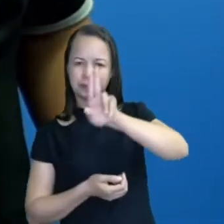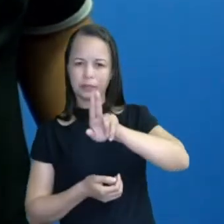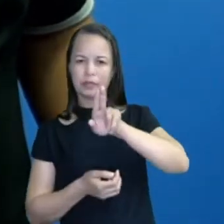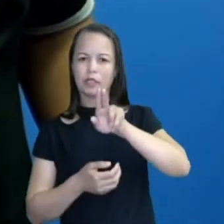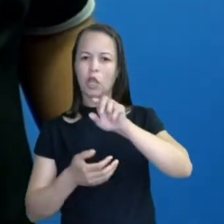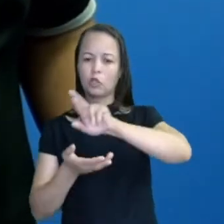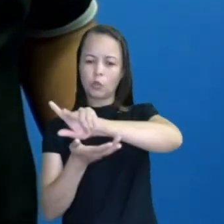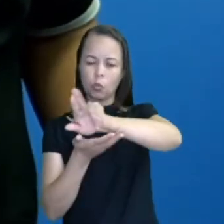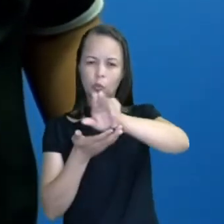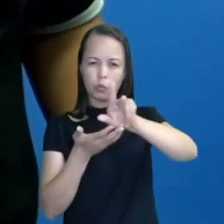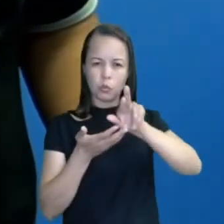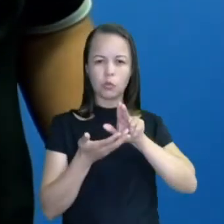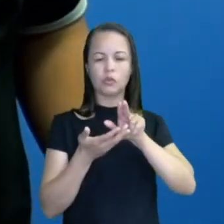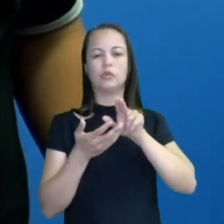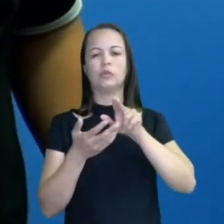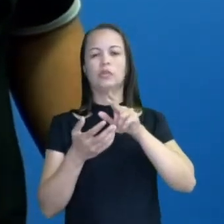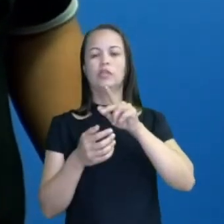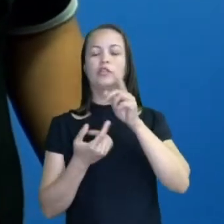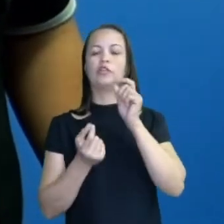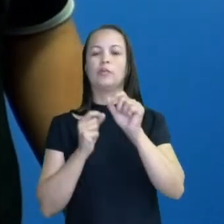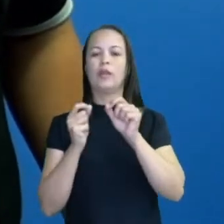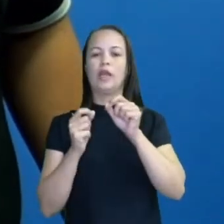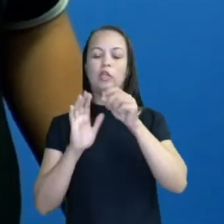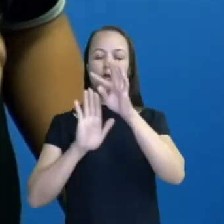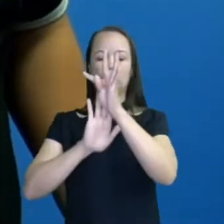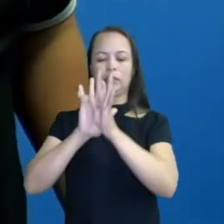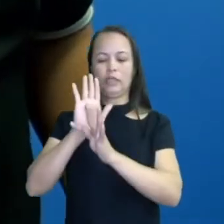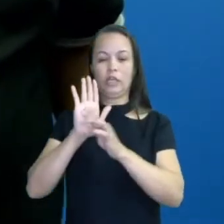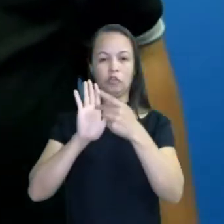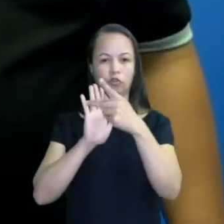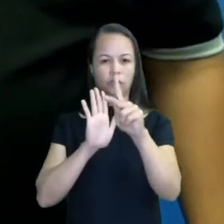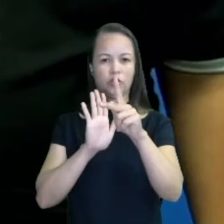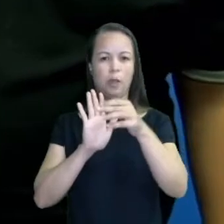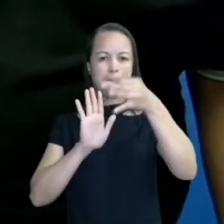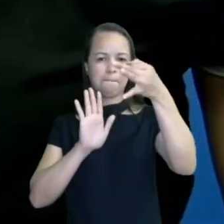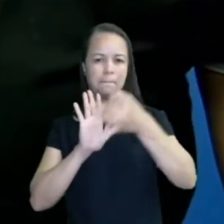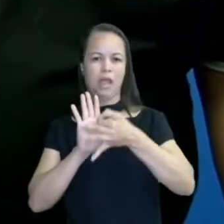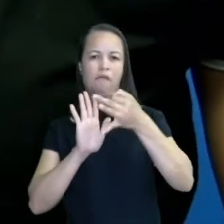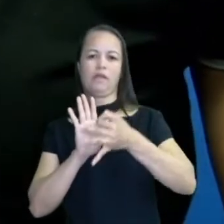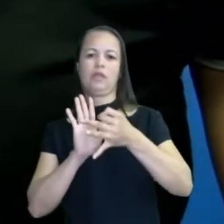para aquele texto seu ficar perfeito.